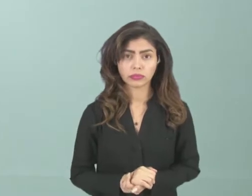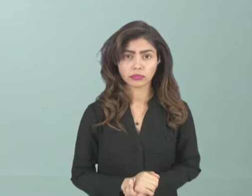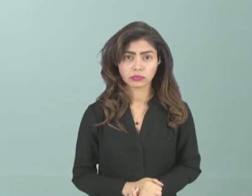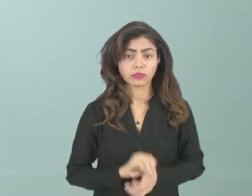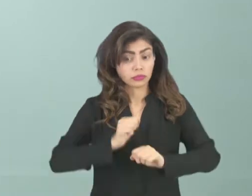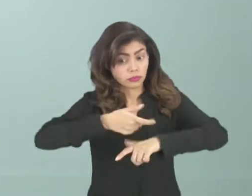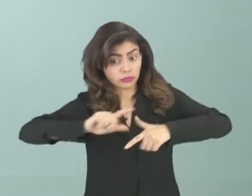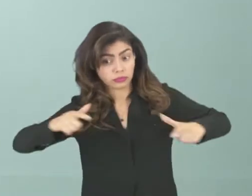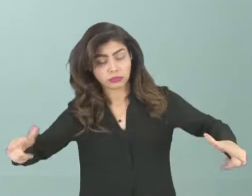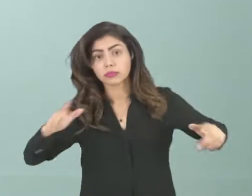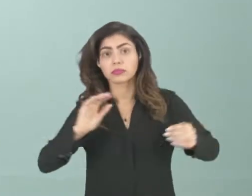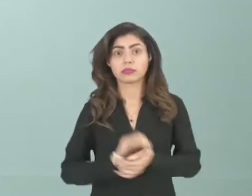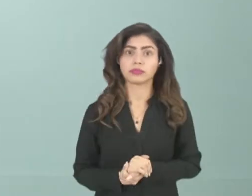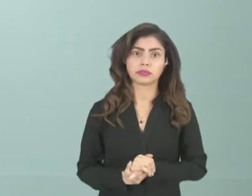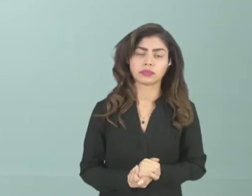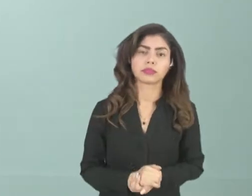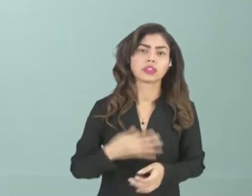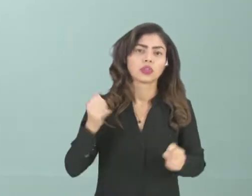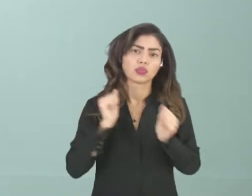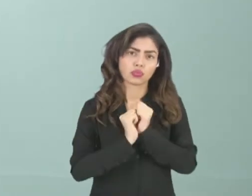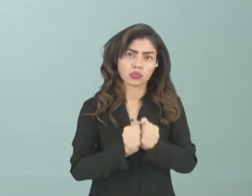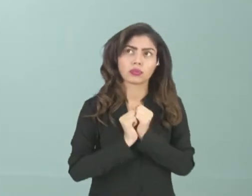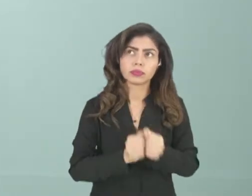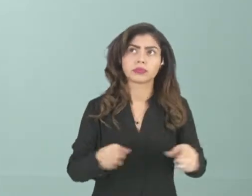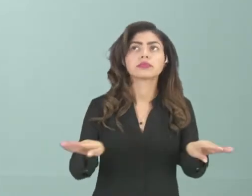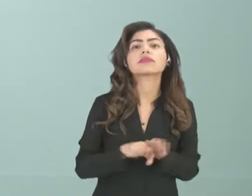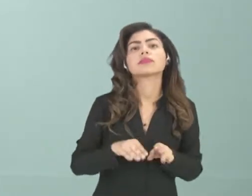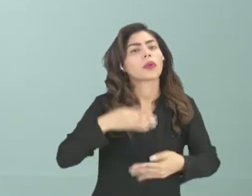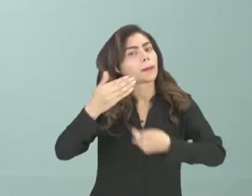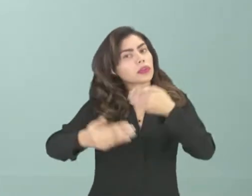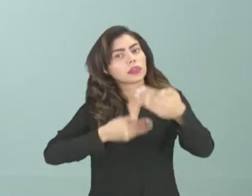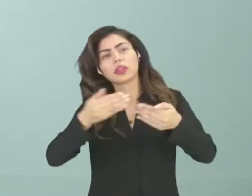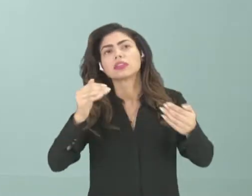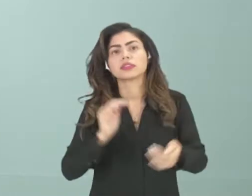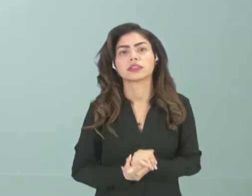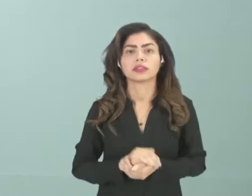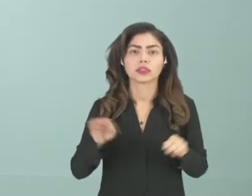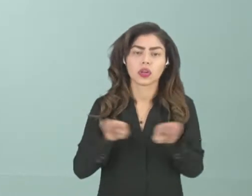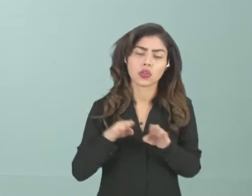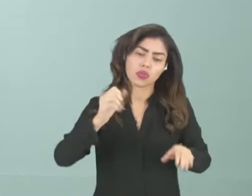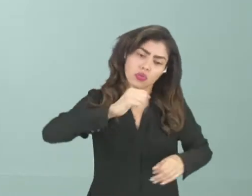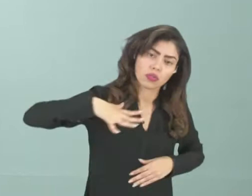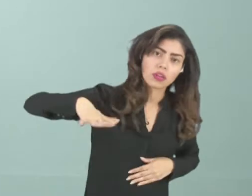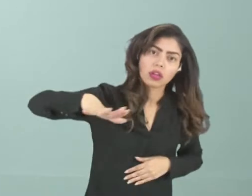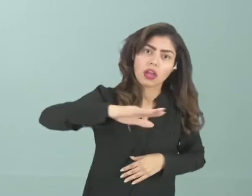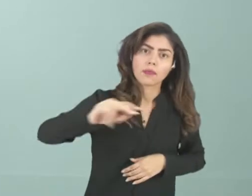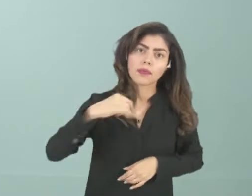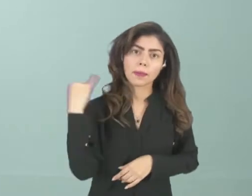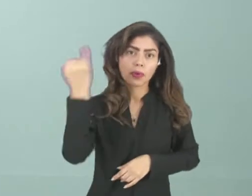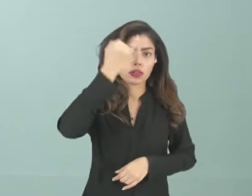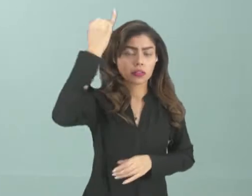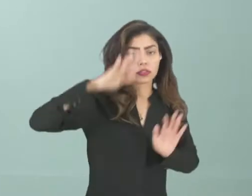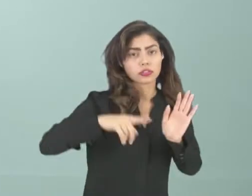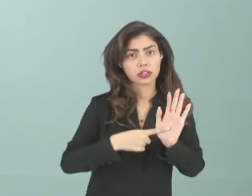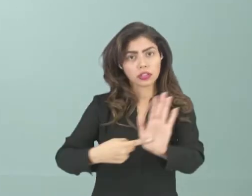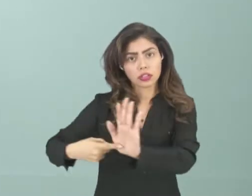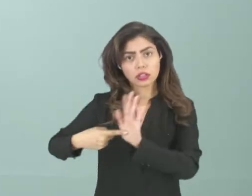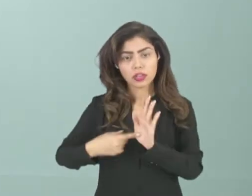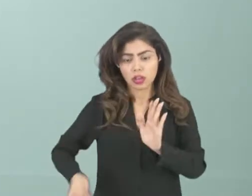esse crescimento da indústria, juntamente com o processo de modernização do campo, foram os principais fatores